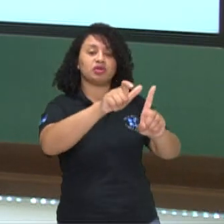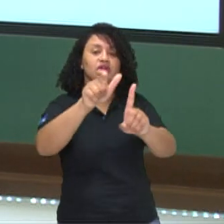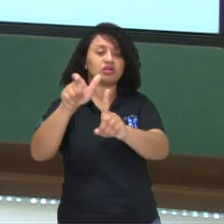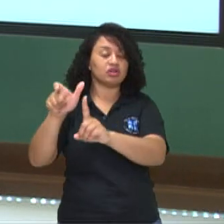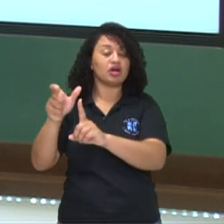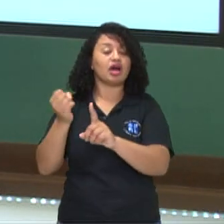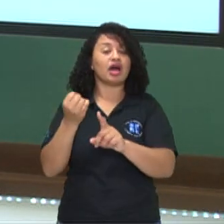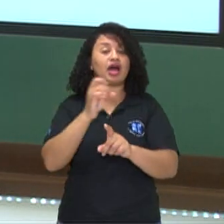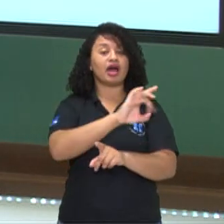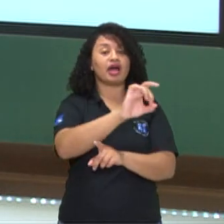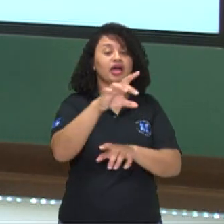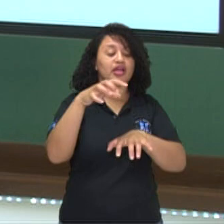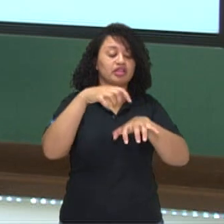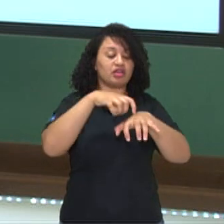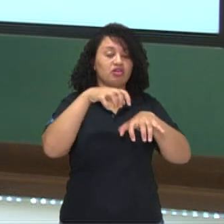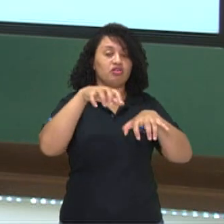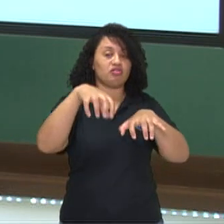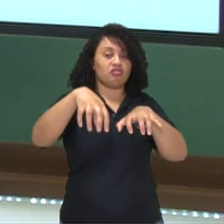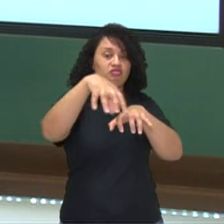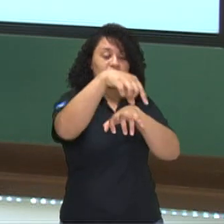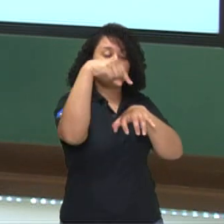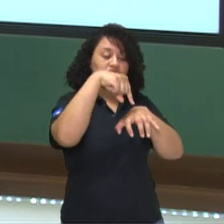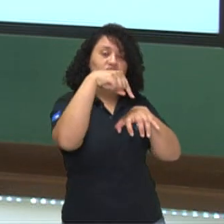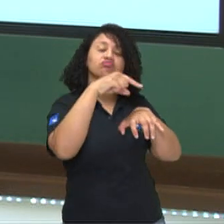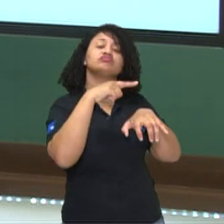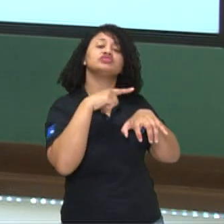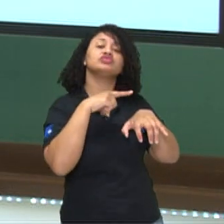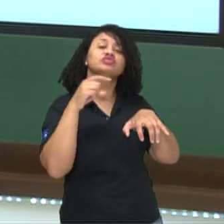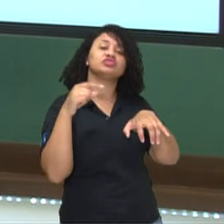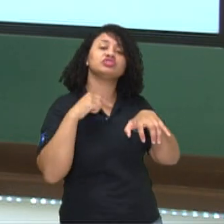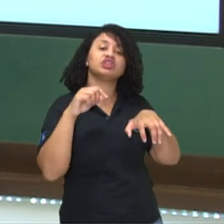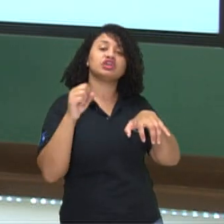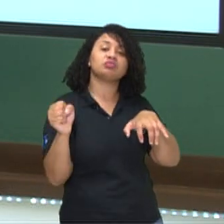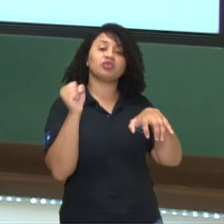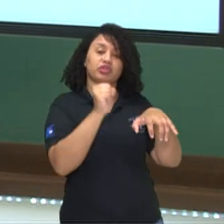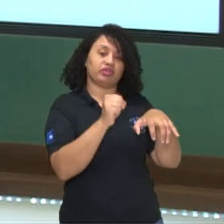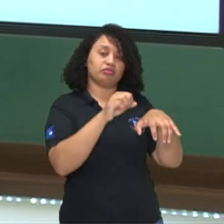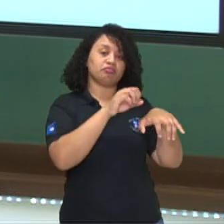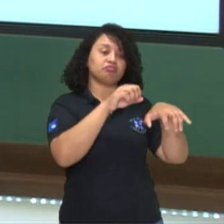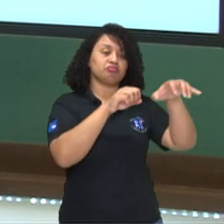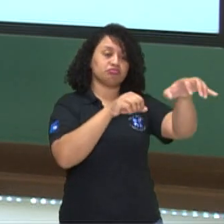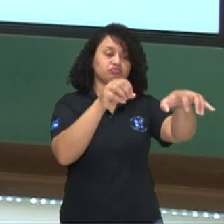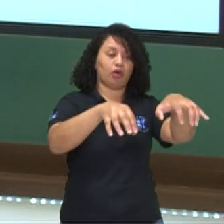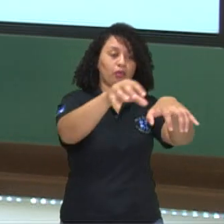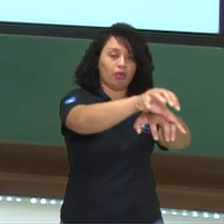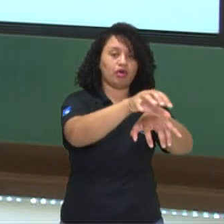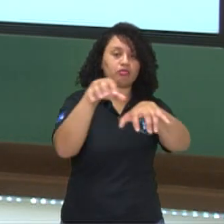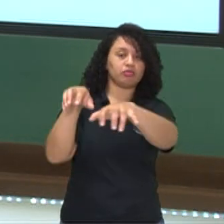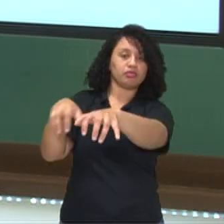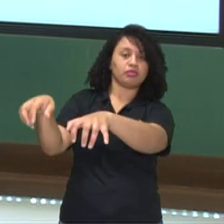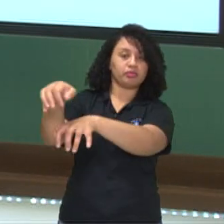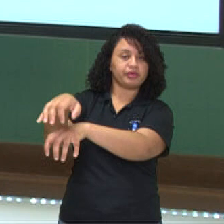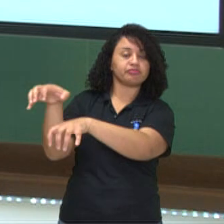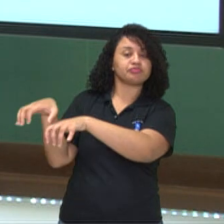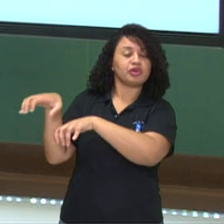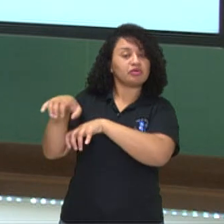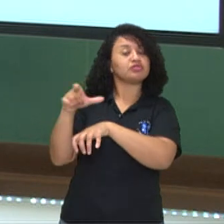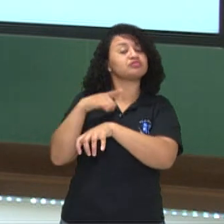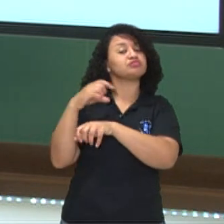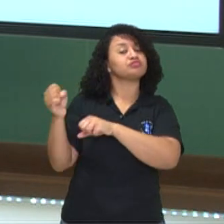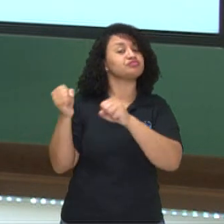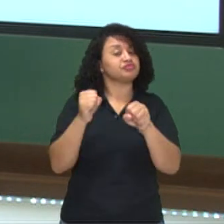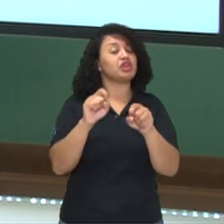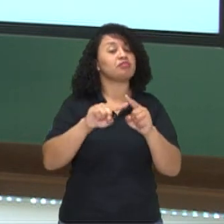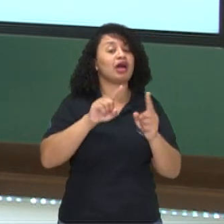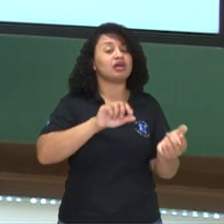feudo, o poder na mão dos senhores feudais. Nessa mudança, né, essa ruptura que a gente tem para a Idade Moderna, nós